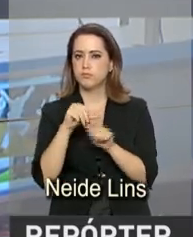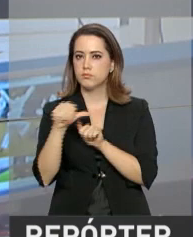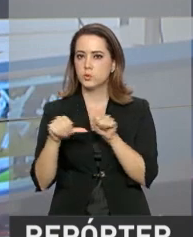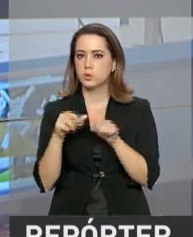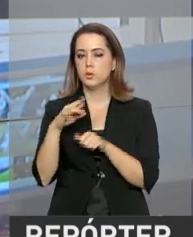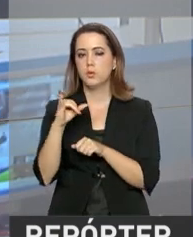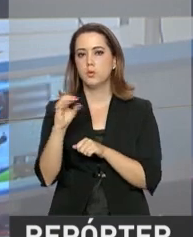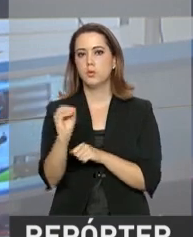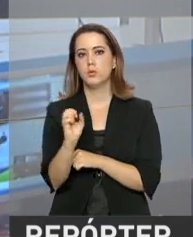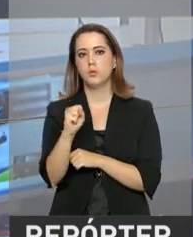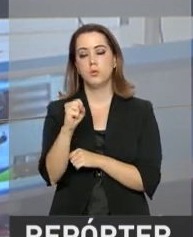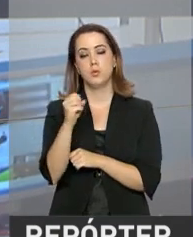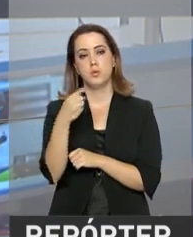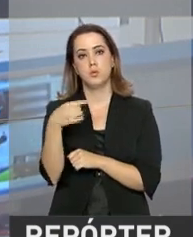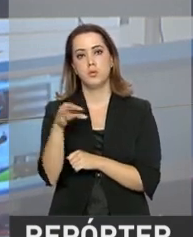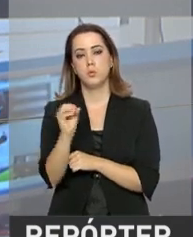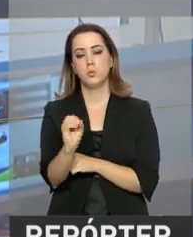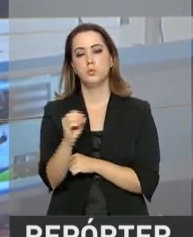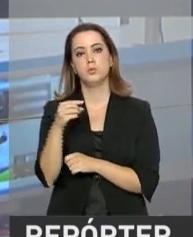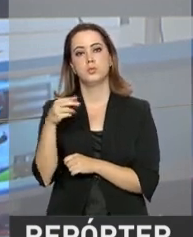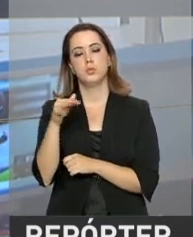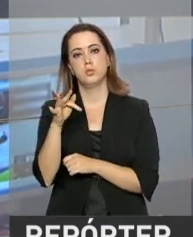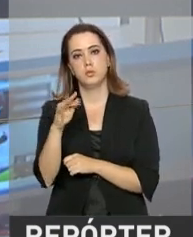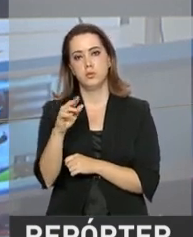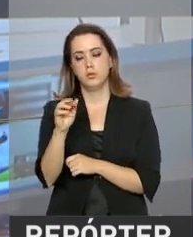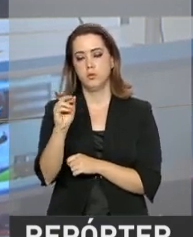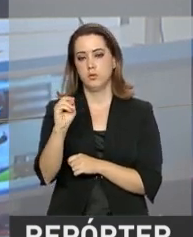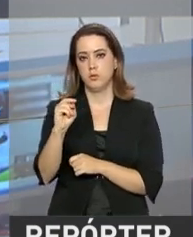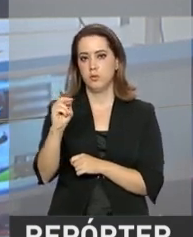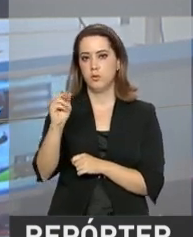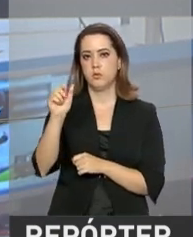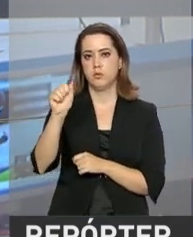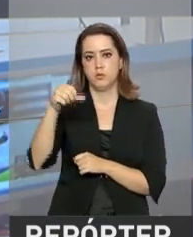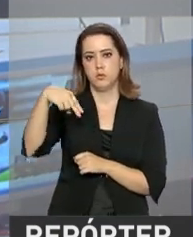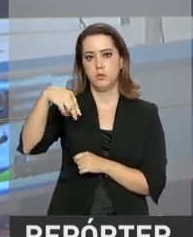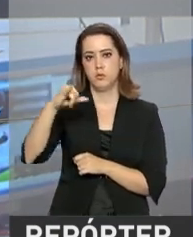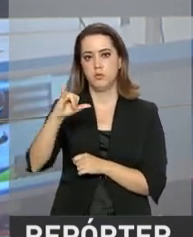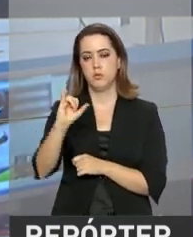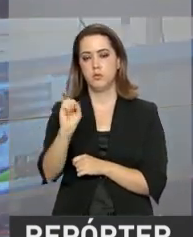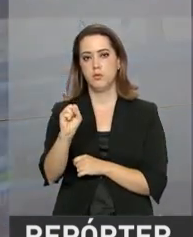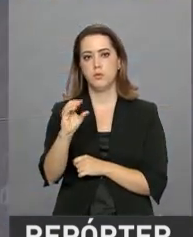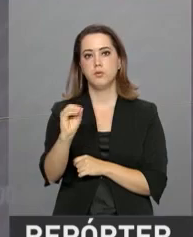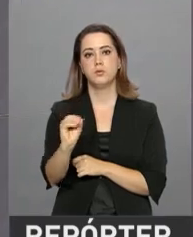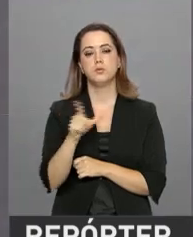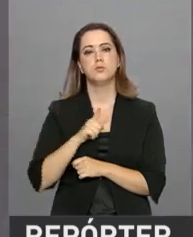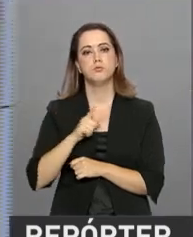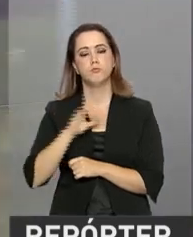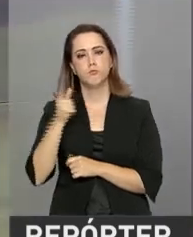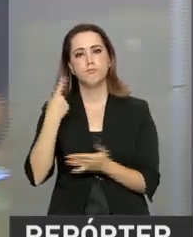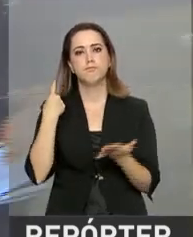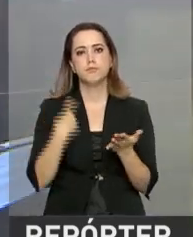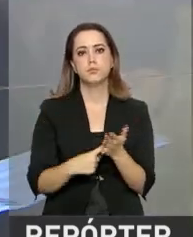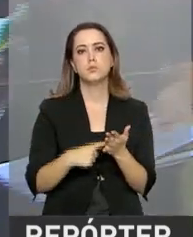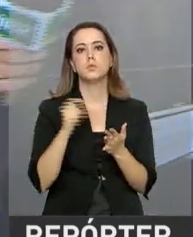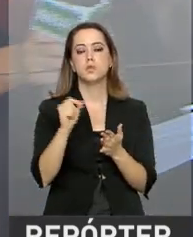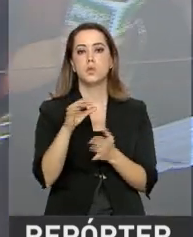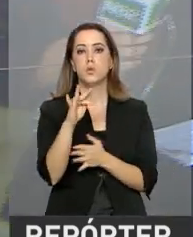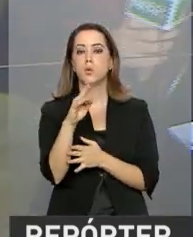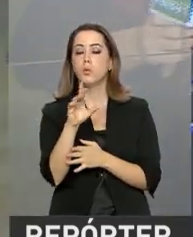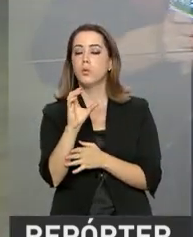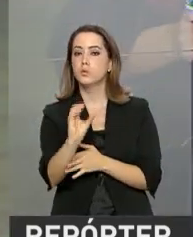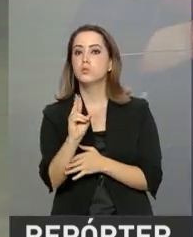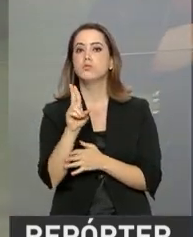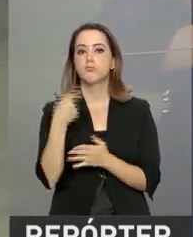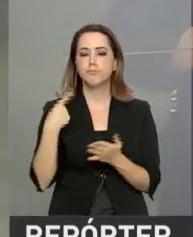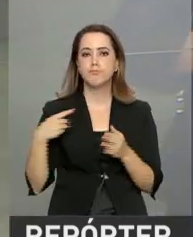estão garantidas. A decisão foi dada pelo TCU, Tribunal de Contas da União. A repórter Carolina Becker tem os detalhes e é com ela que eu